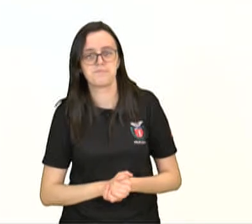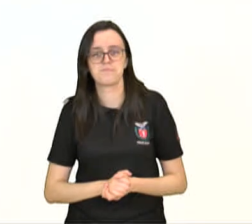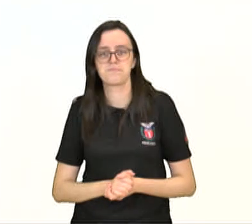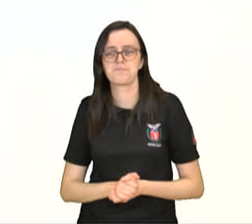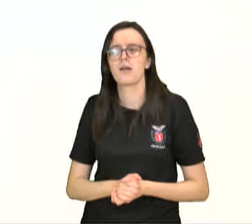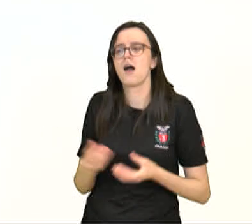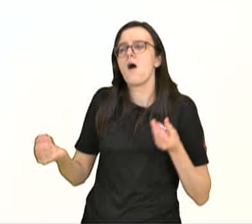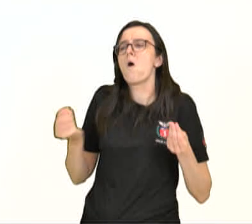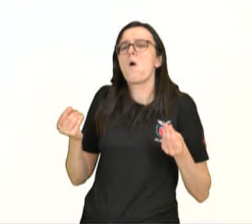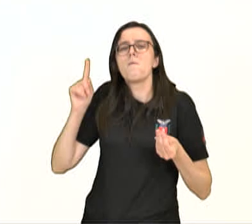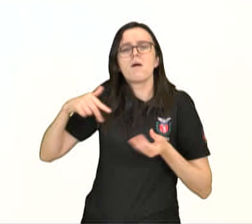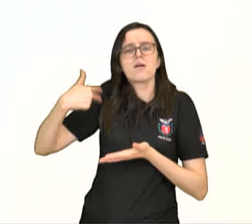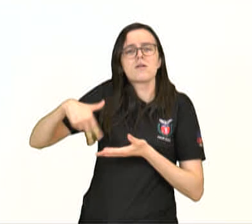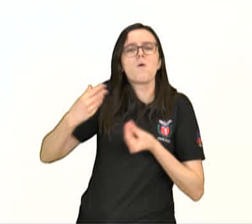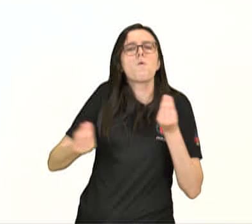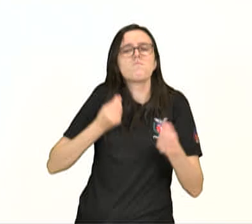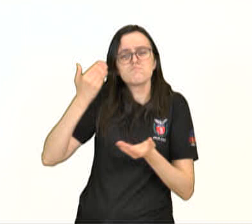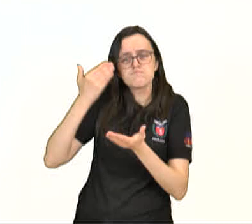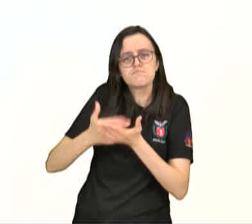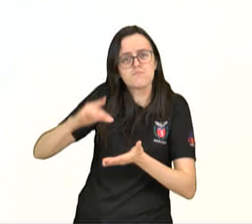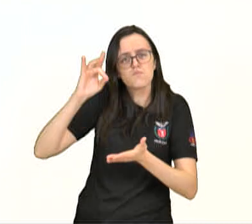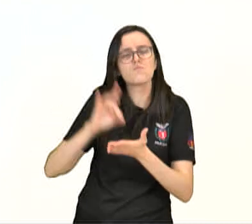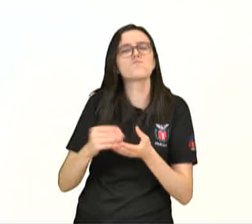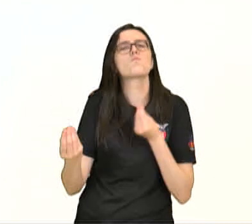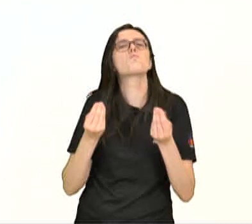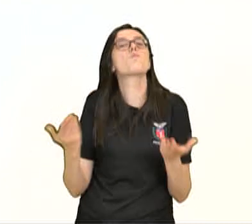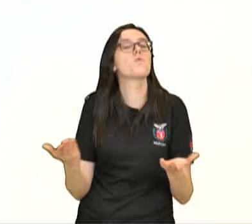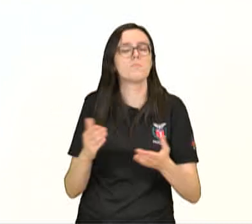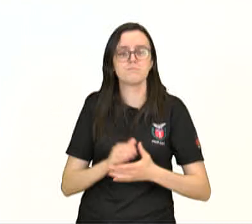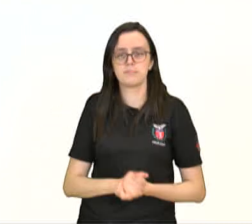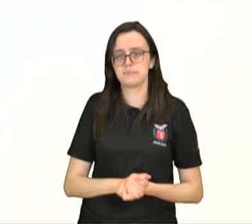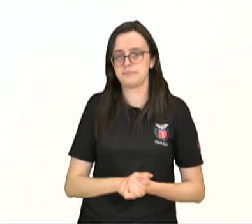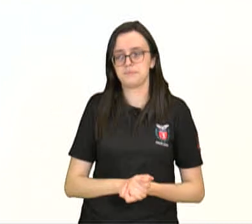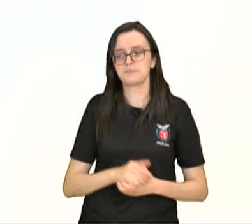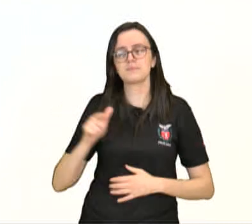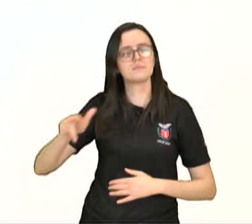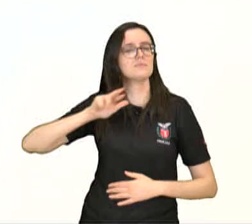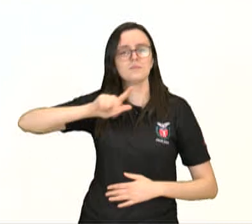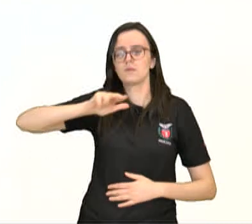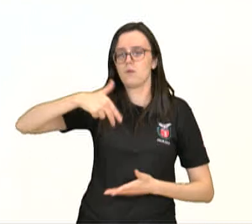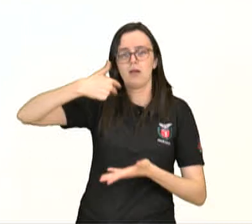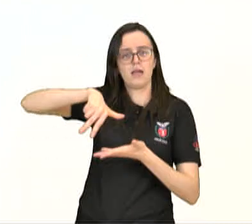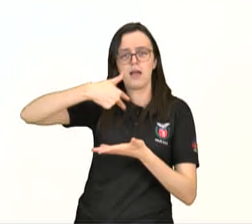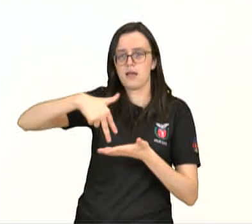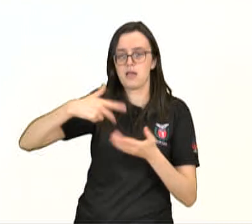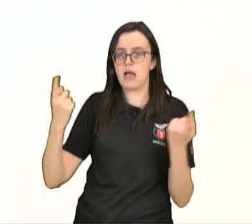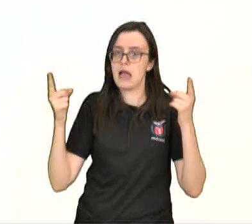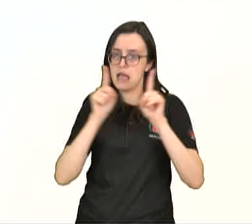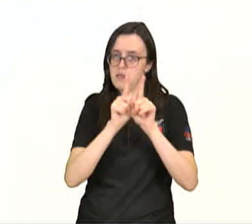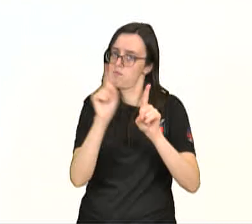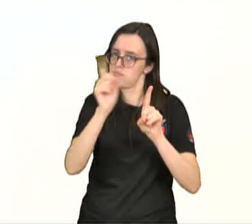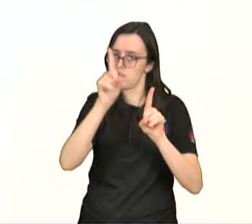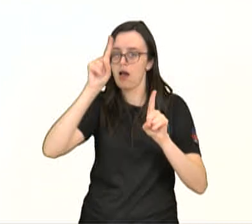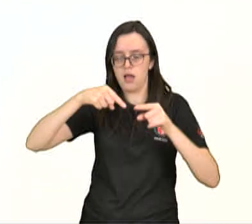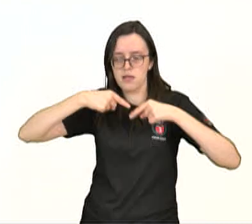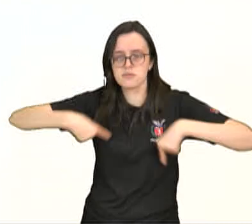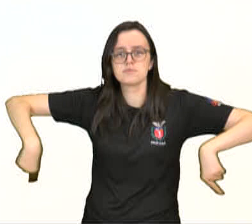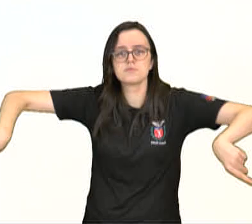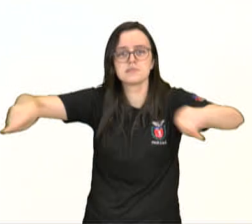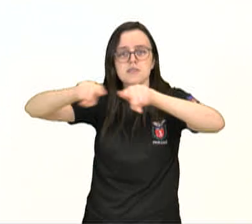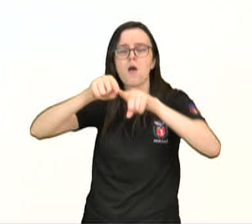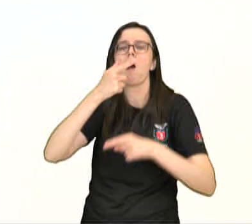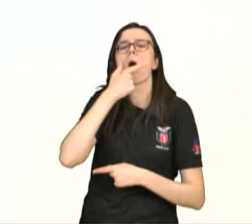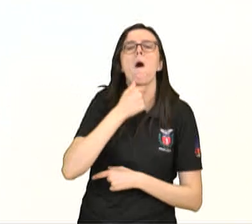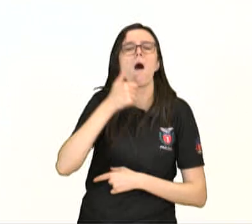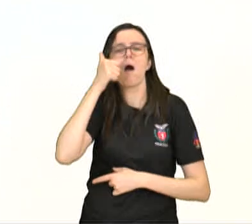E como era dançado nas origens, então, esse merengue? Ele não era dançado entre casais, mas sim em círculo, com homens